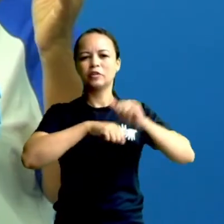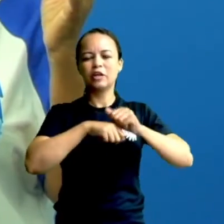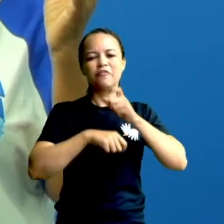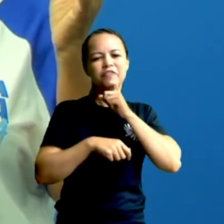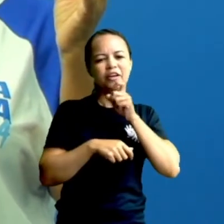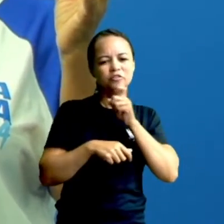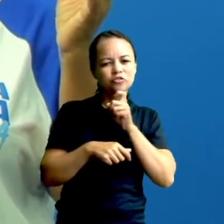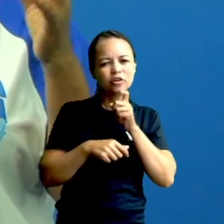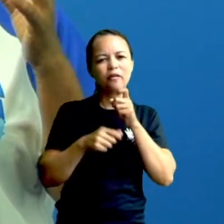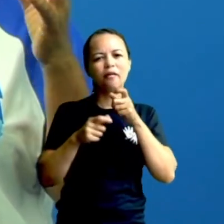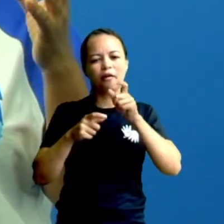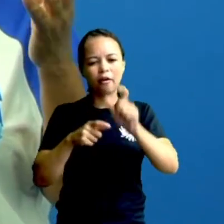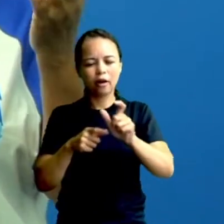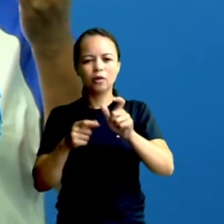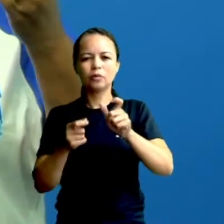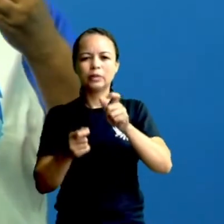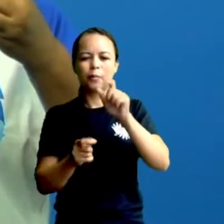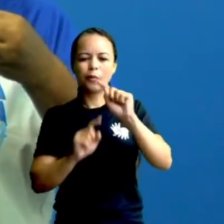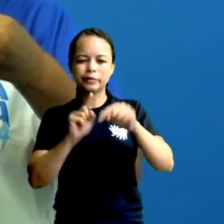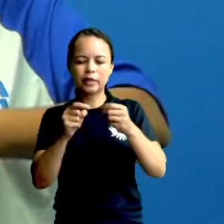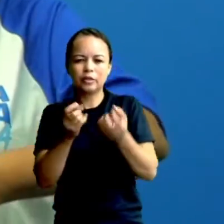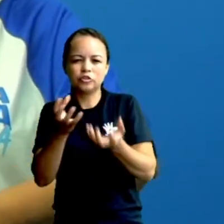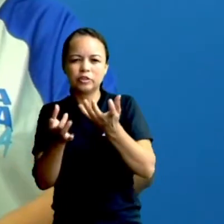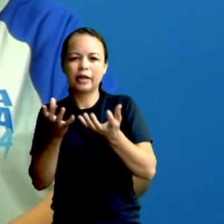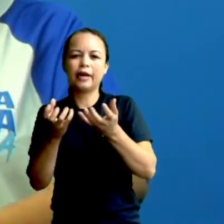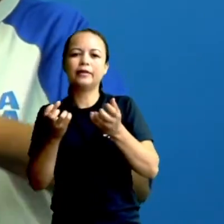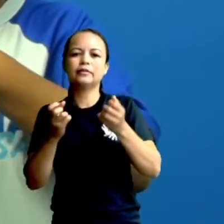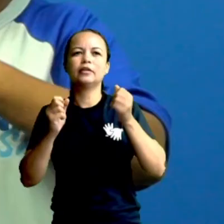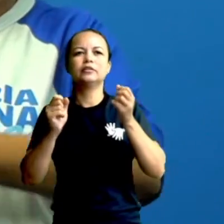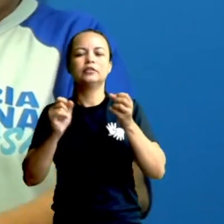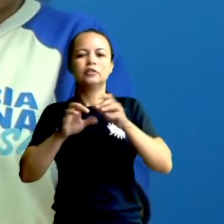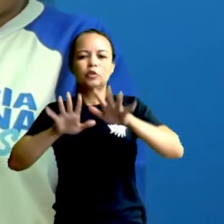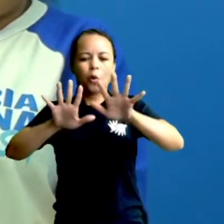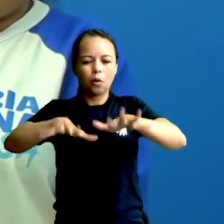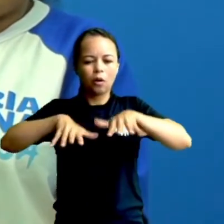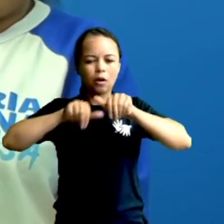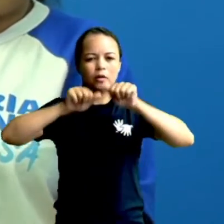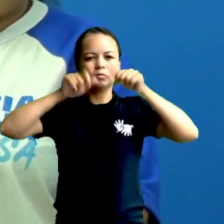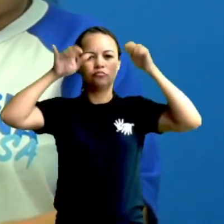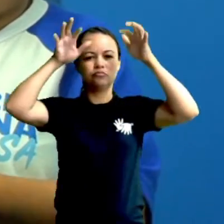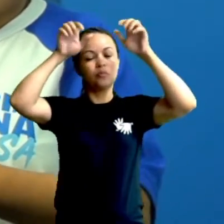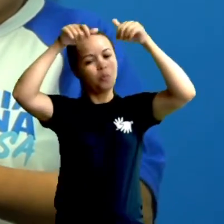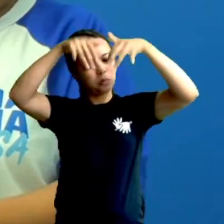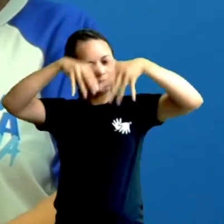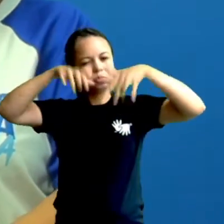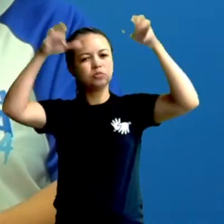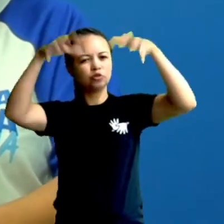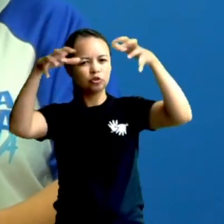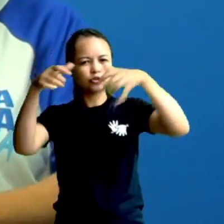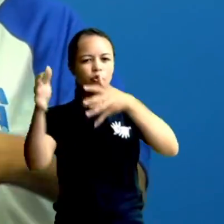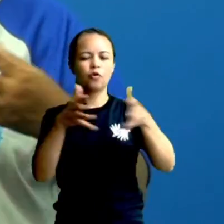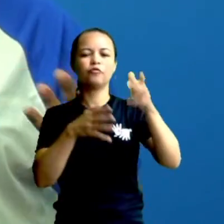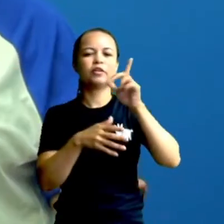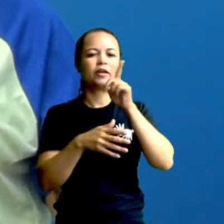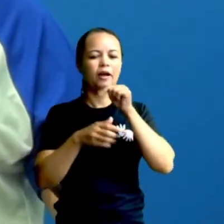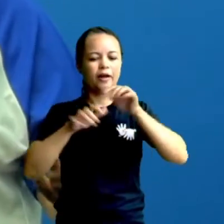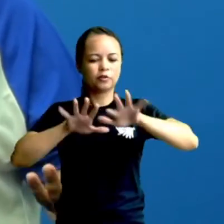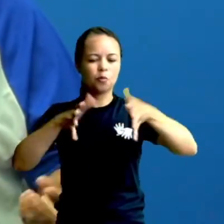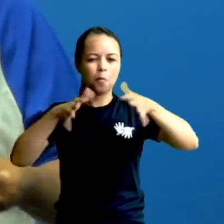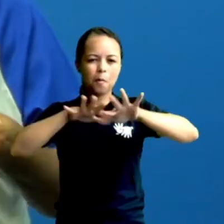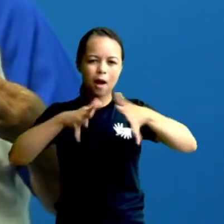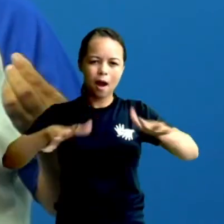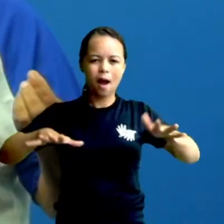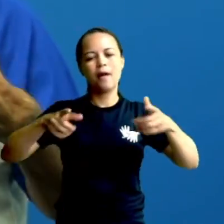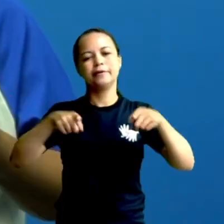vem, esquenta e aí se torna chuva e cai novamente e assim vai. Da chuva, cai no mar, né? Nos